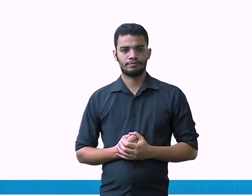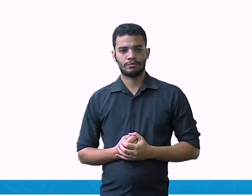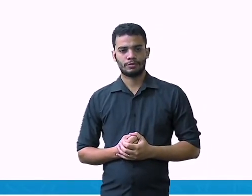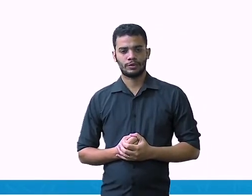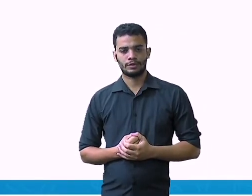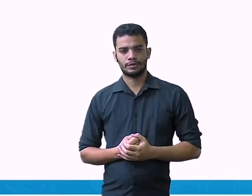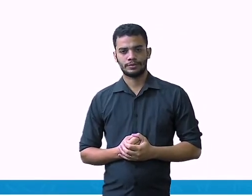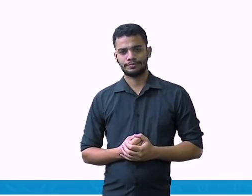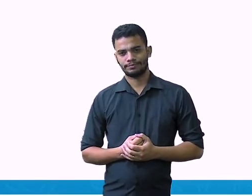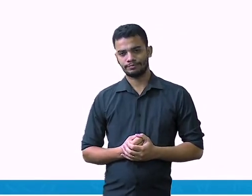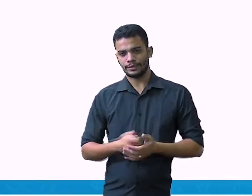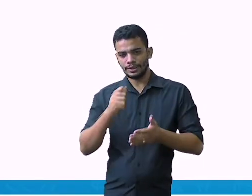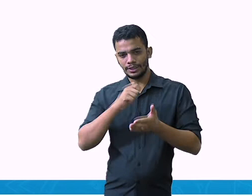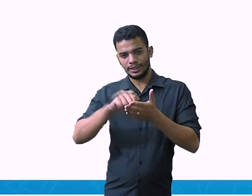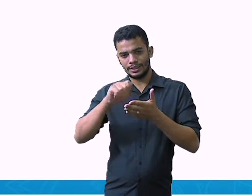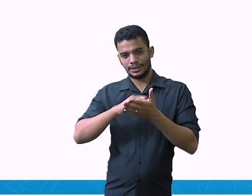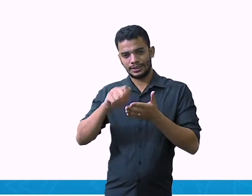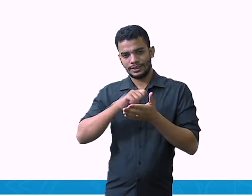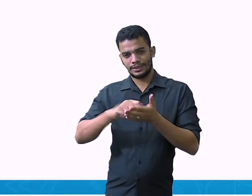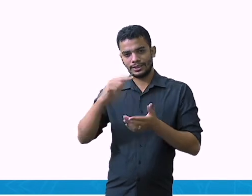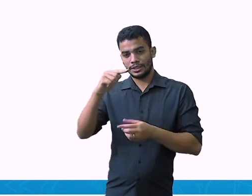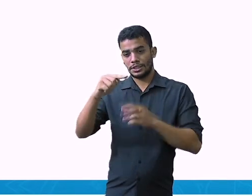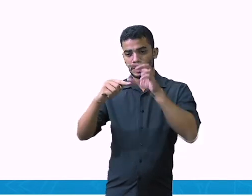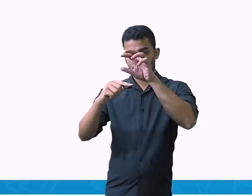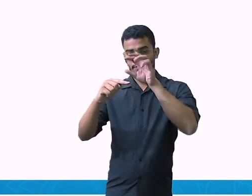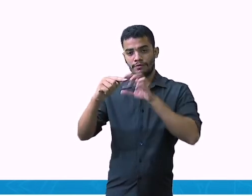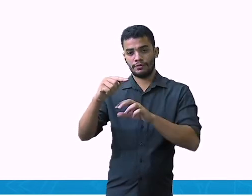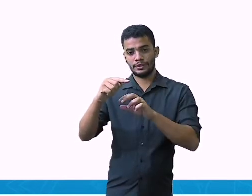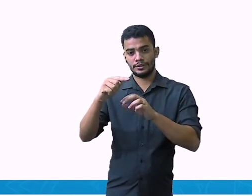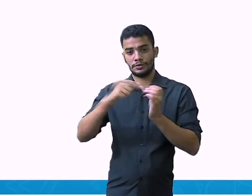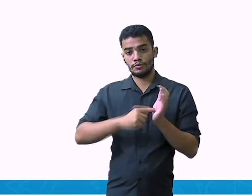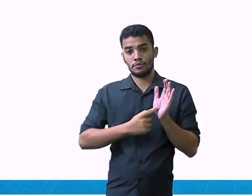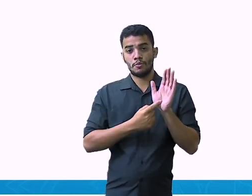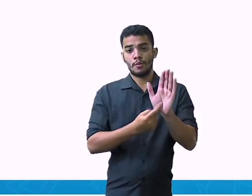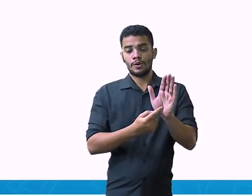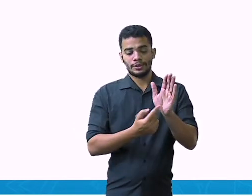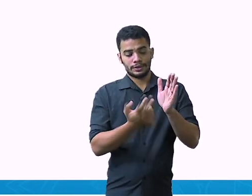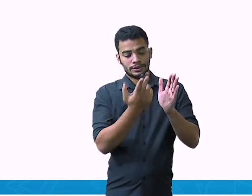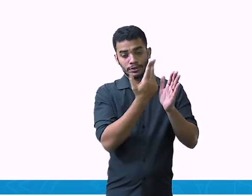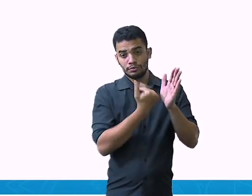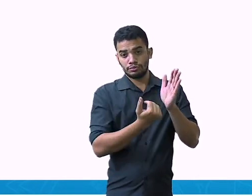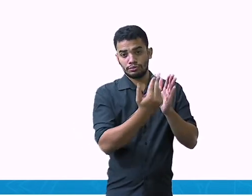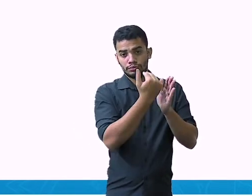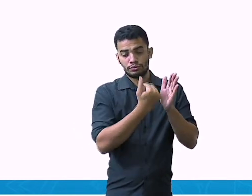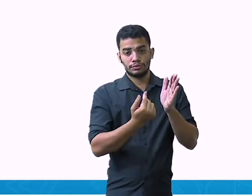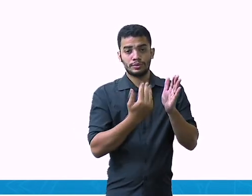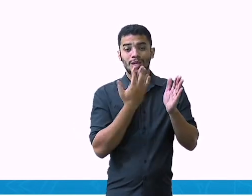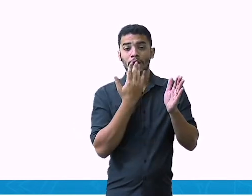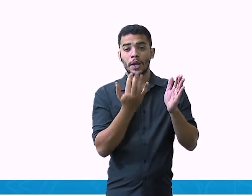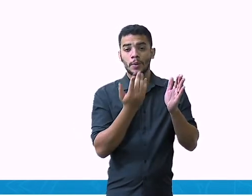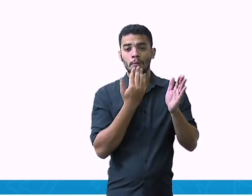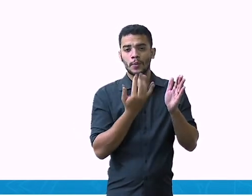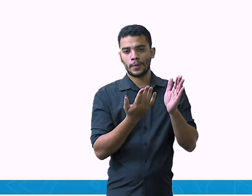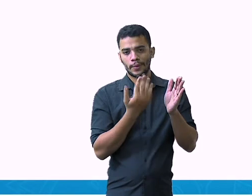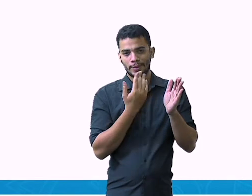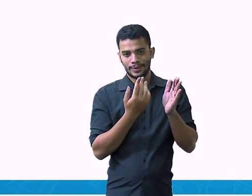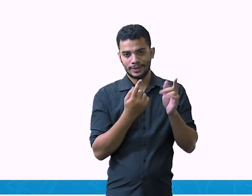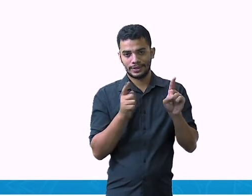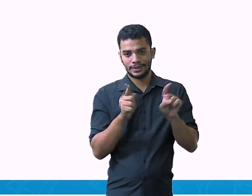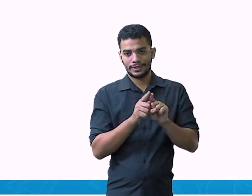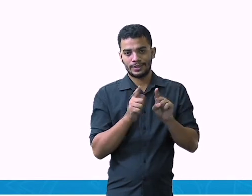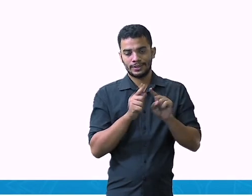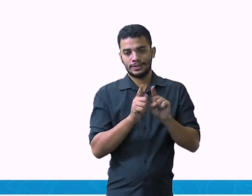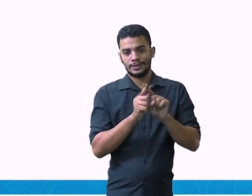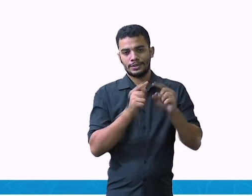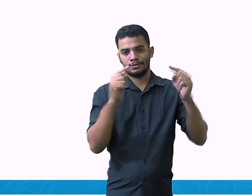Número 2. Escreva que fração representa a parte pintada de cada figura e classifique-a